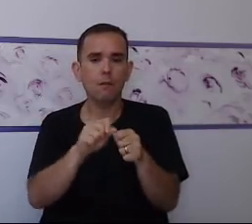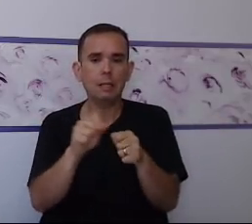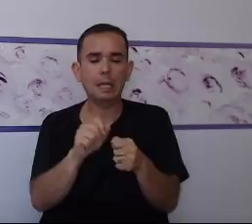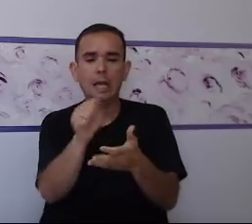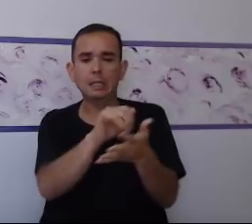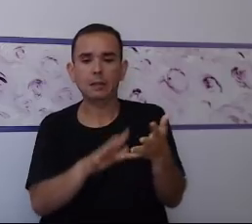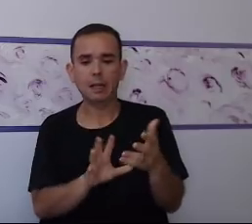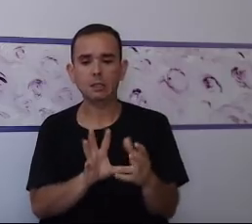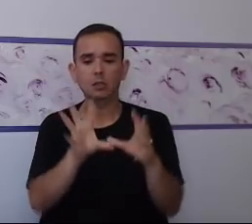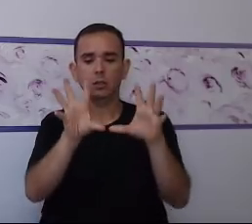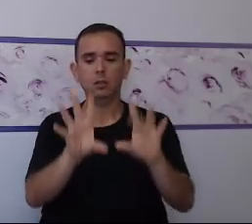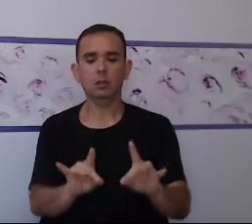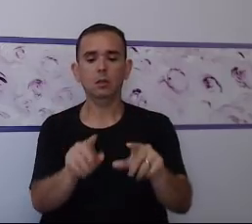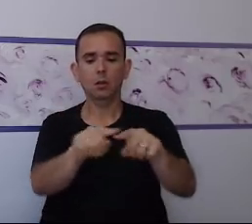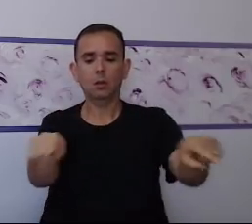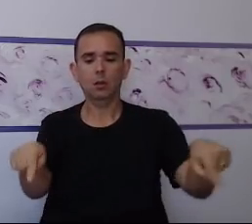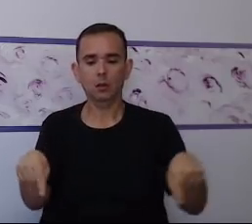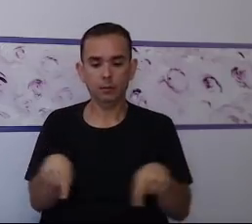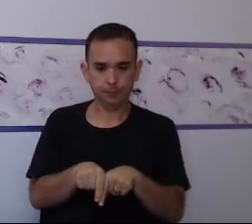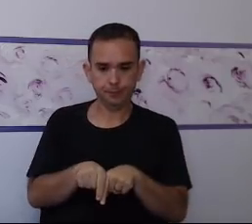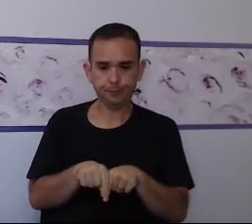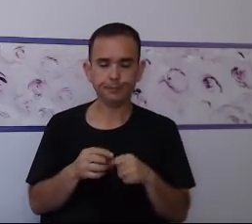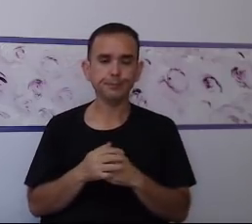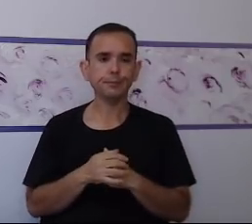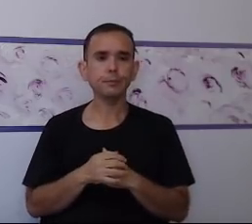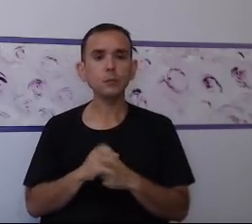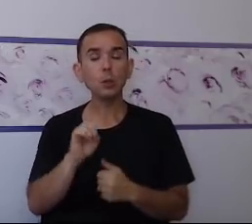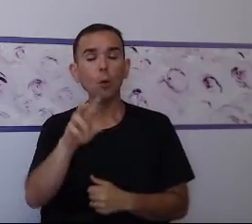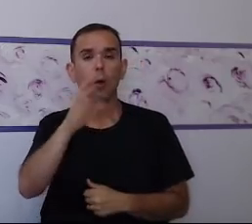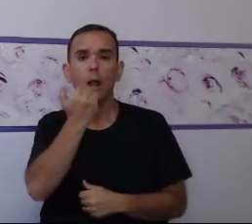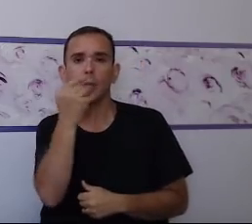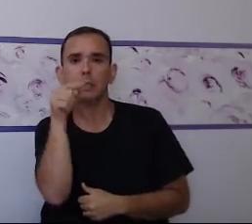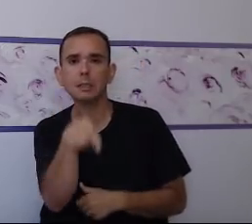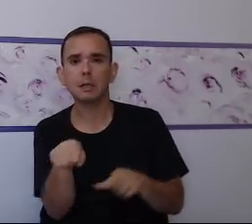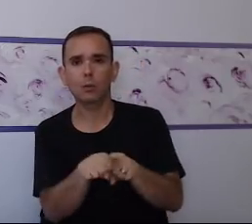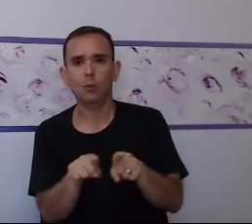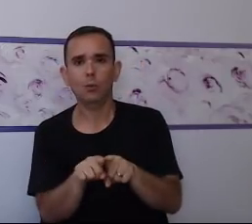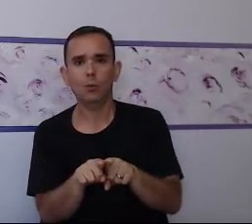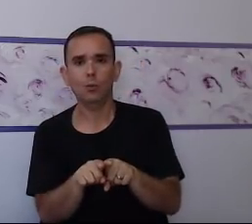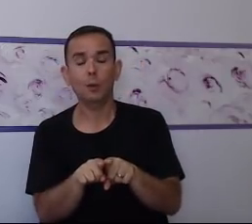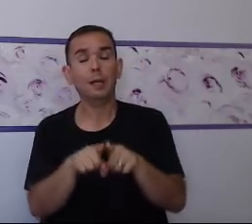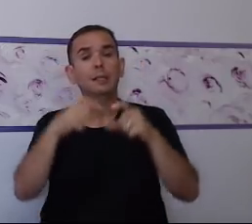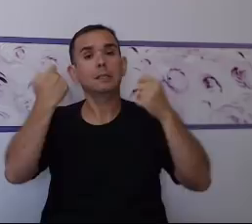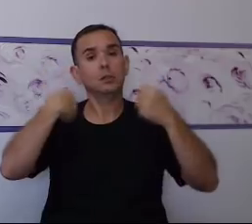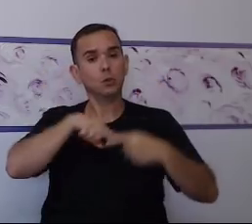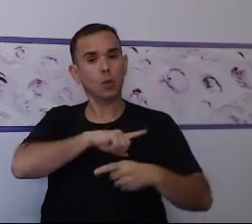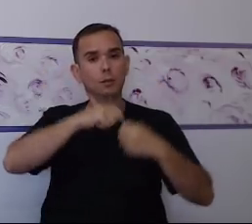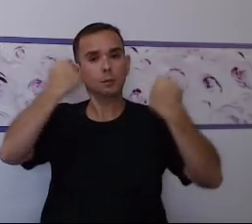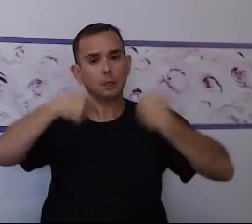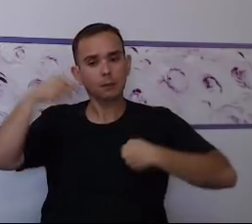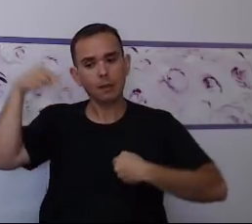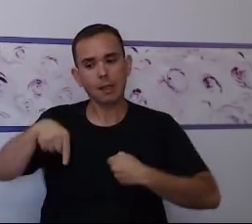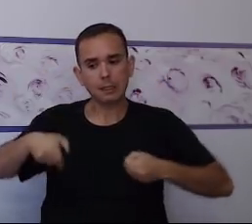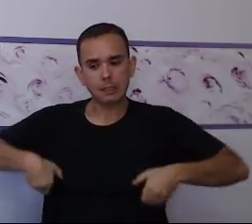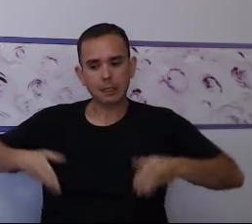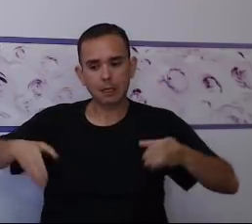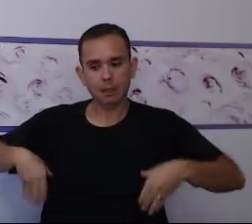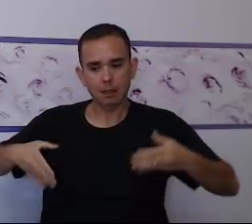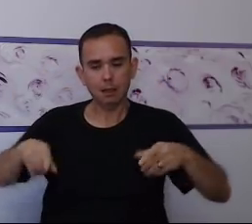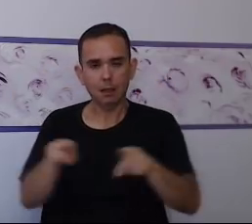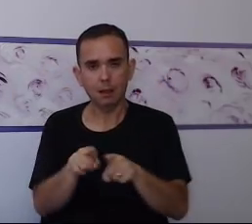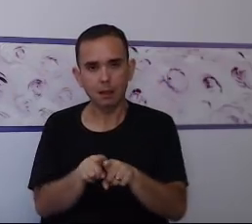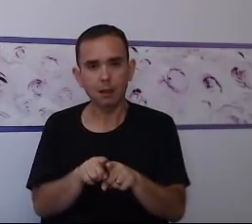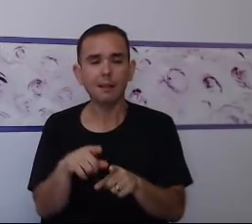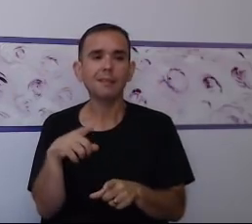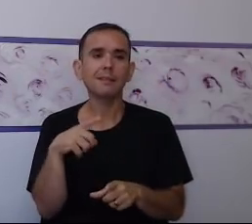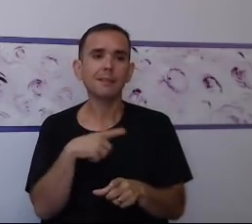dele na bandeja, ou então alimentação. Então, a gente precisa dessa cadeira. A gente